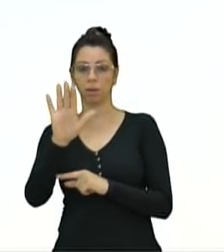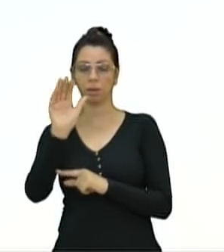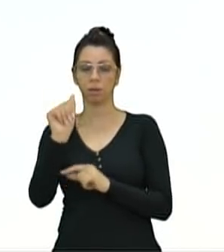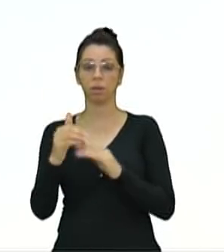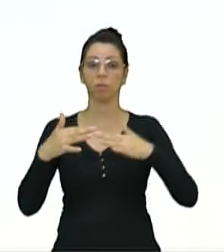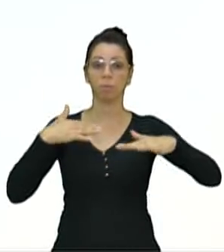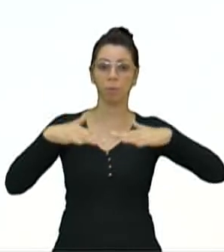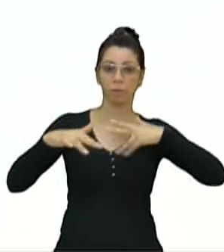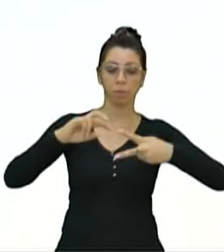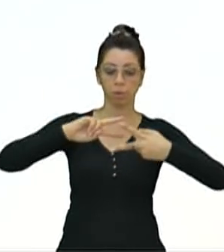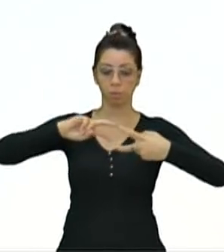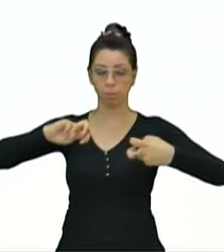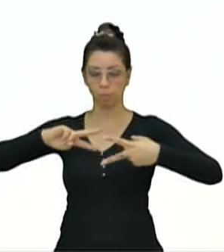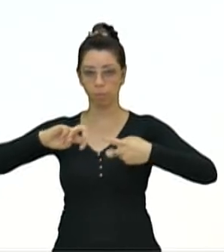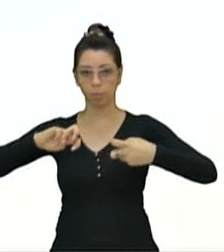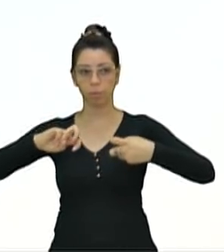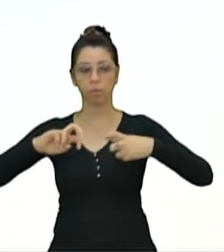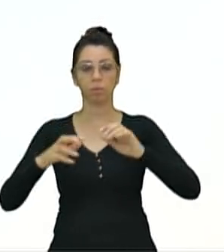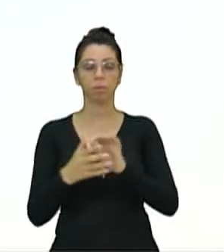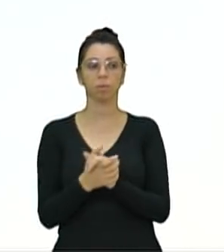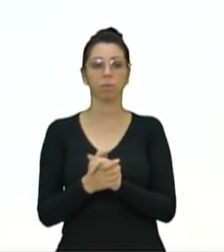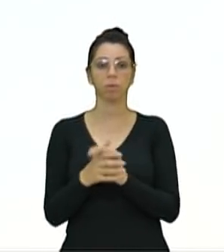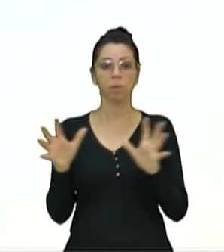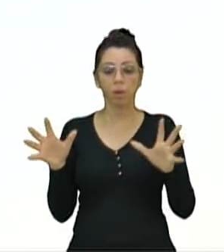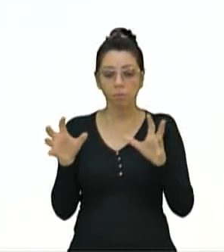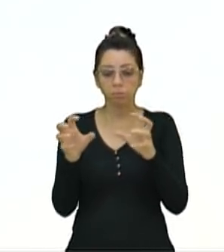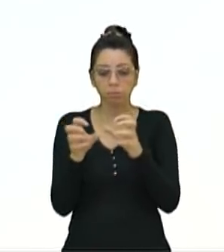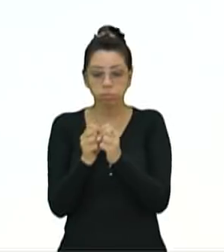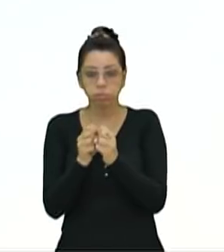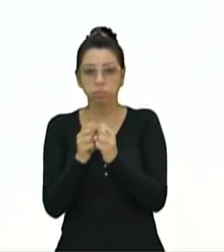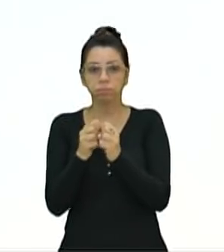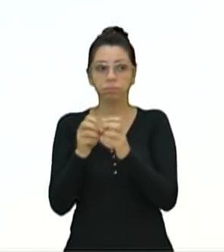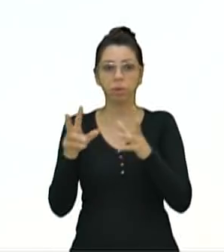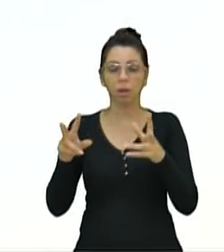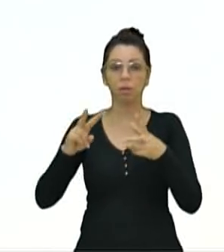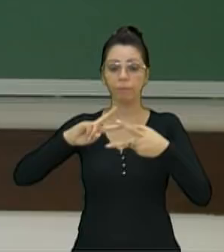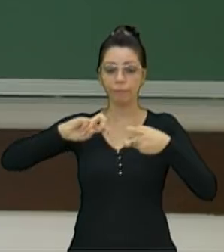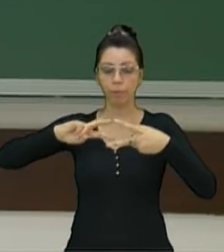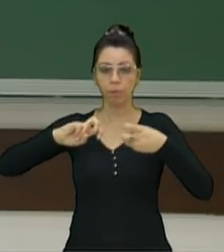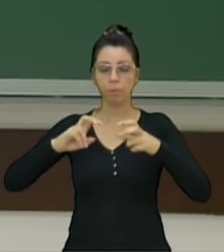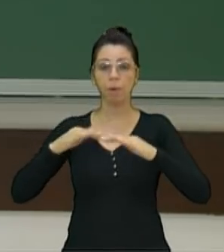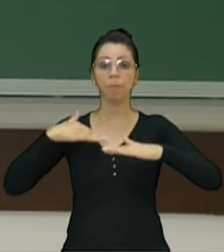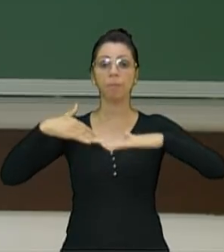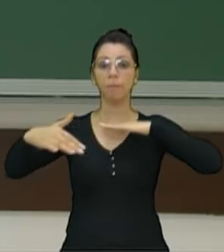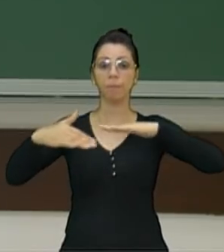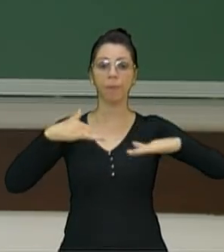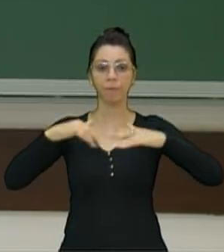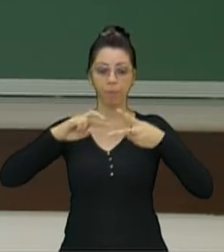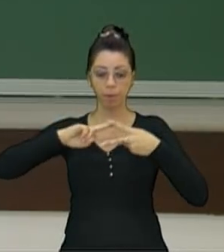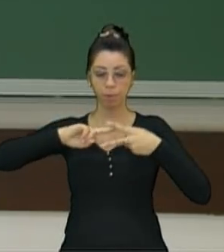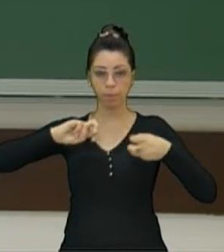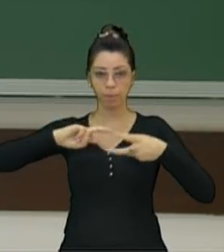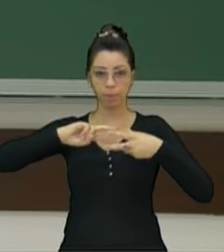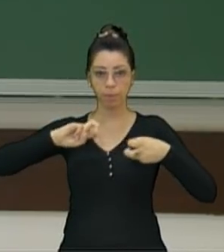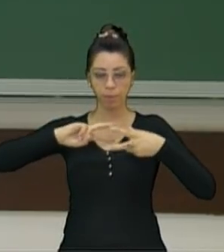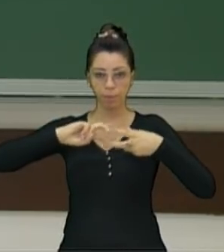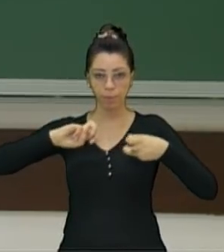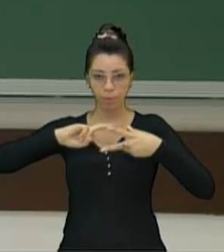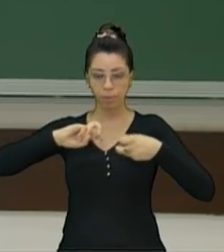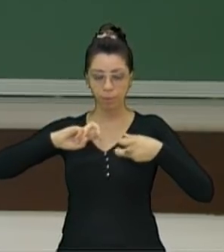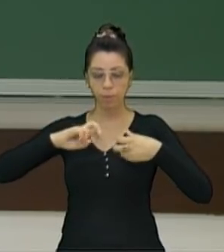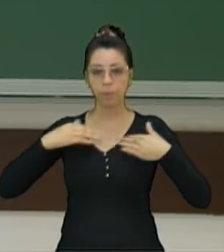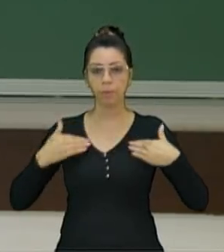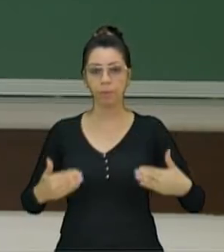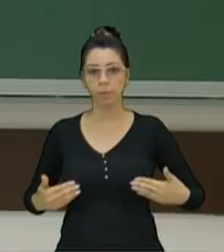nossos músculos, porque os vasos linfáticos são muito fininhos, mas quando a gente movimenta os músculos do corpo e as